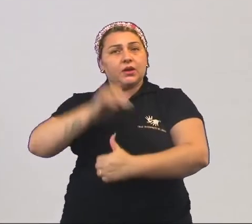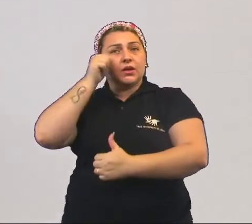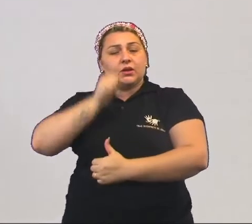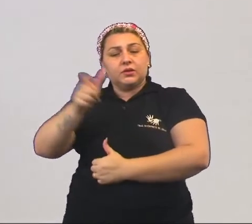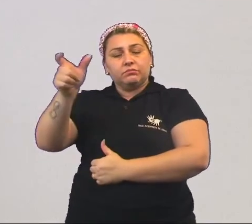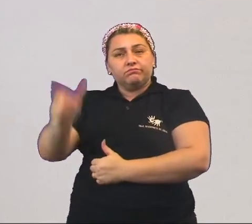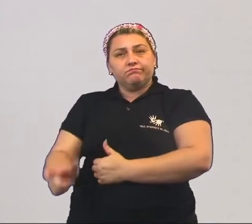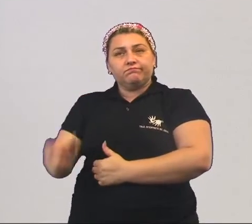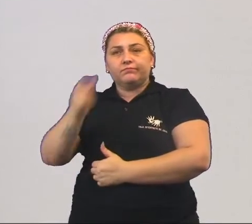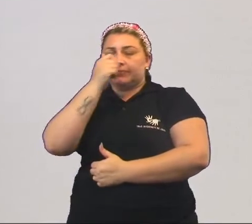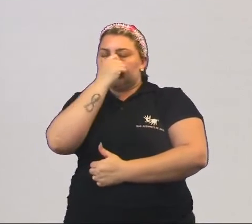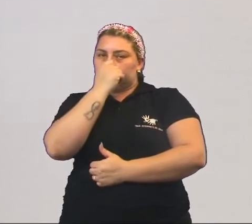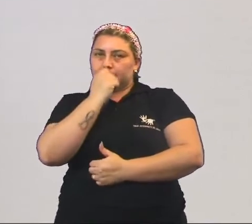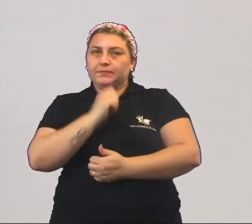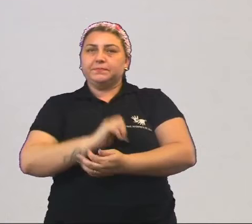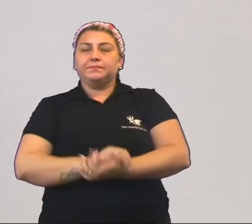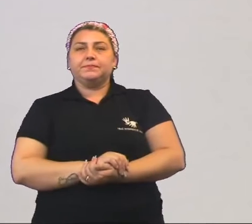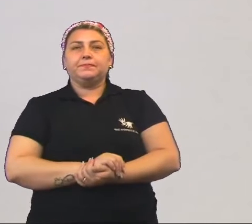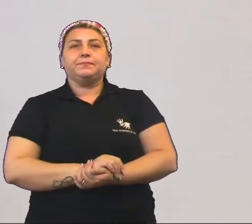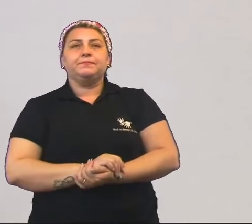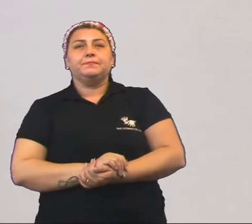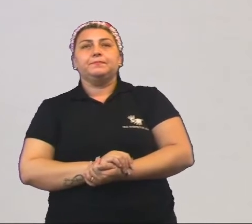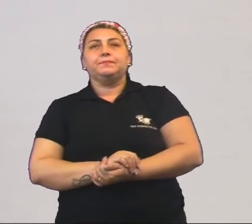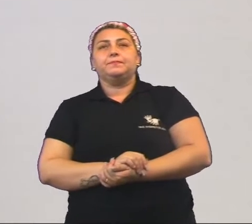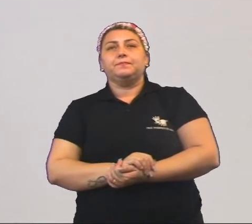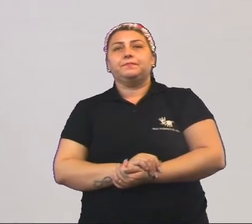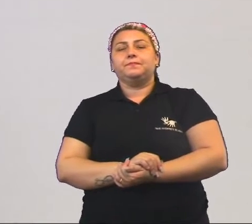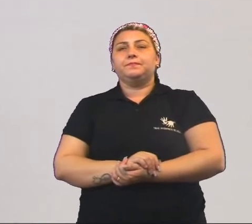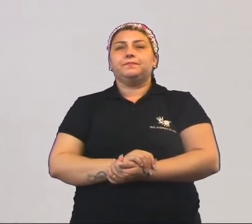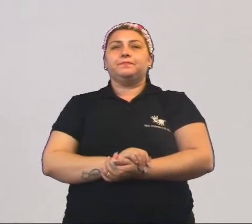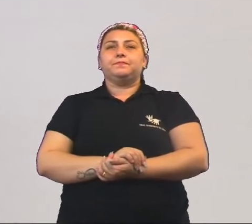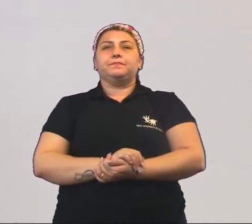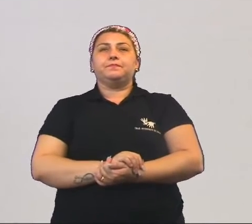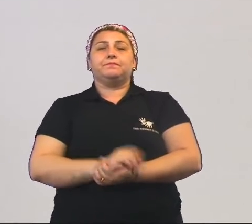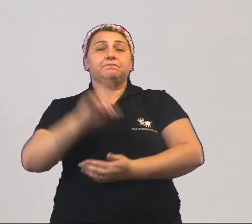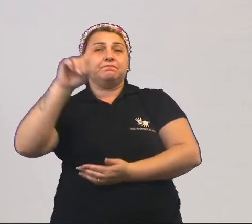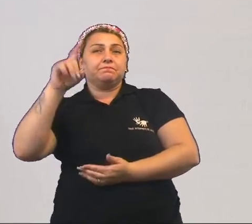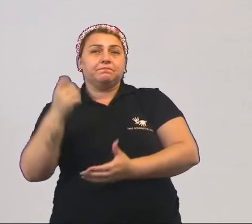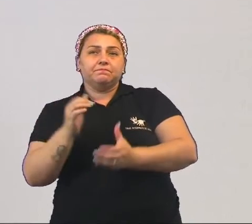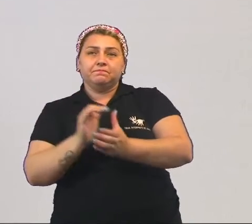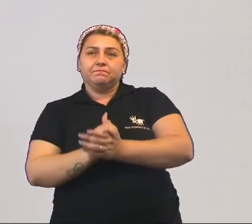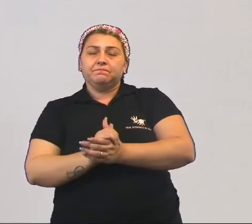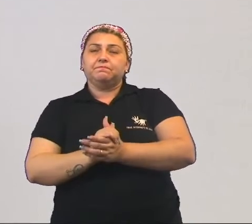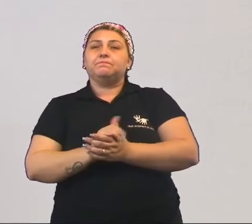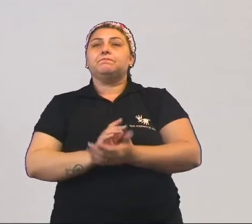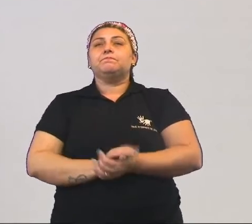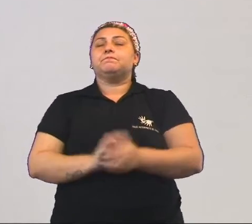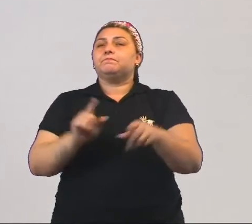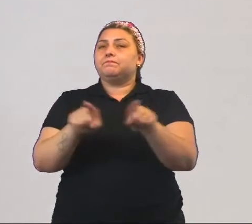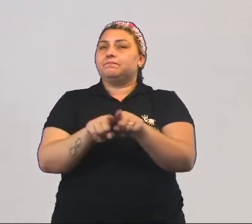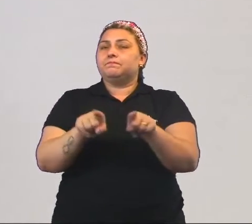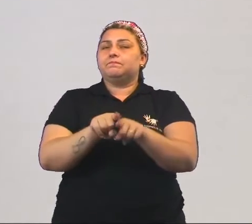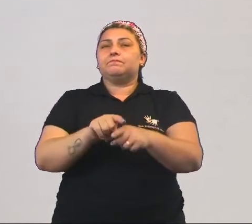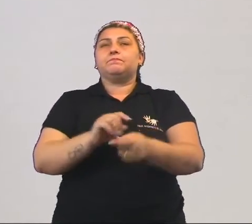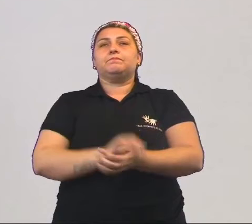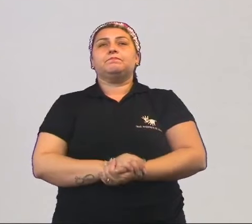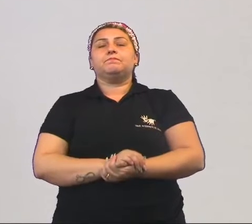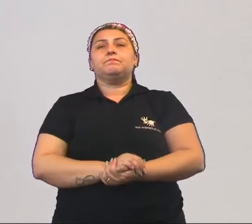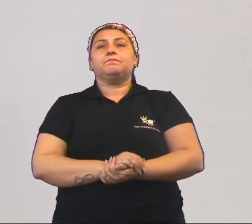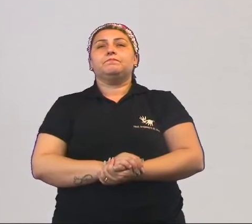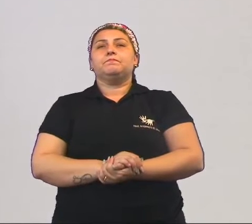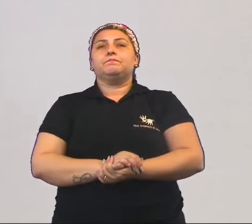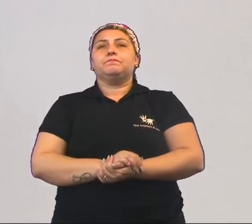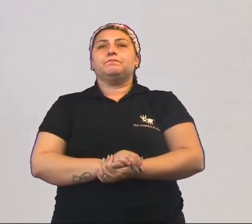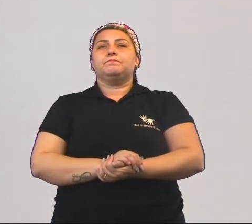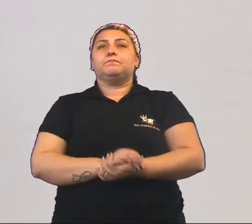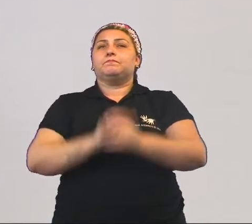assim, a figura da mulher, a figura da companheira, da ex-companheira e assim por diante. Em